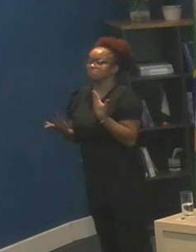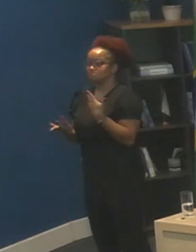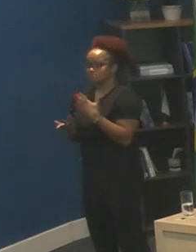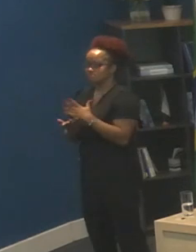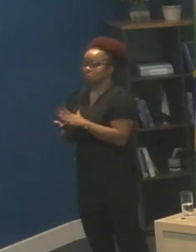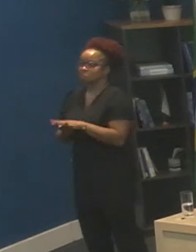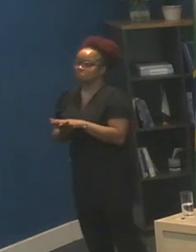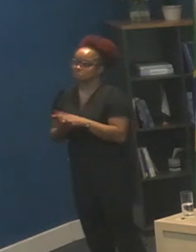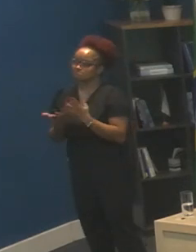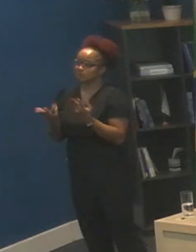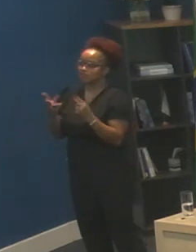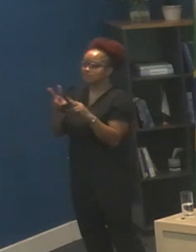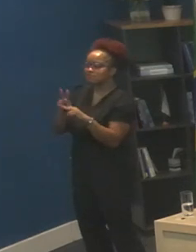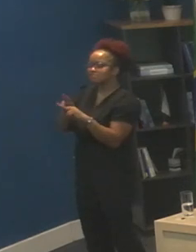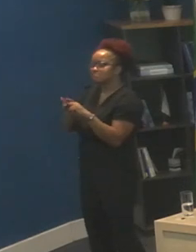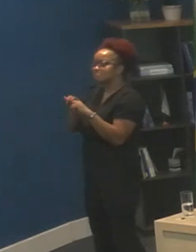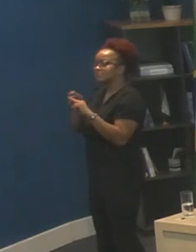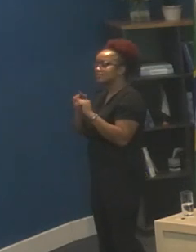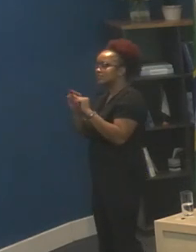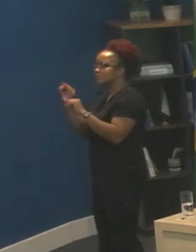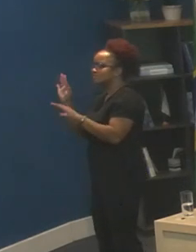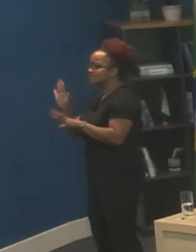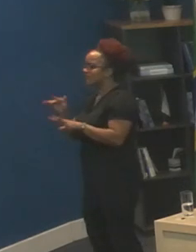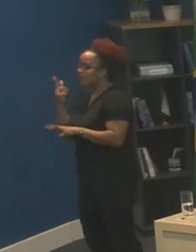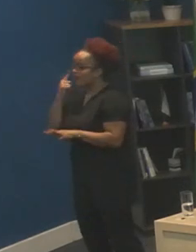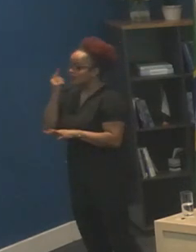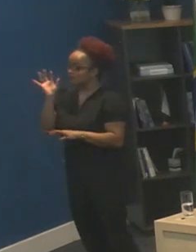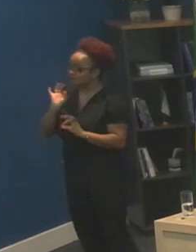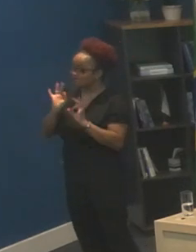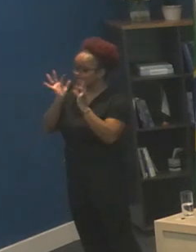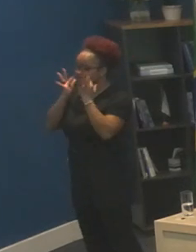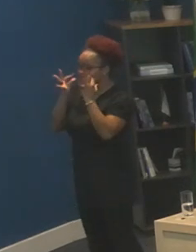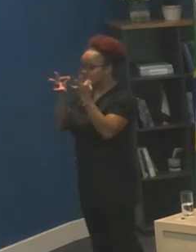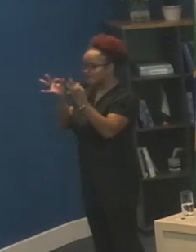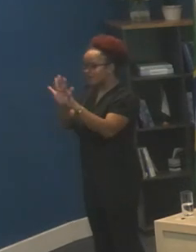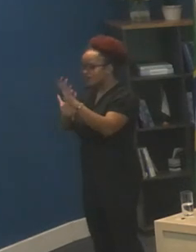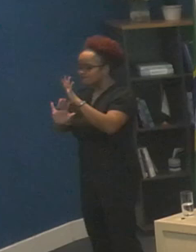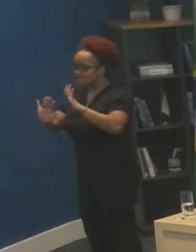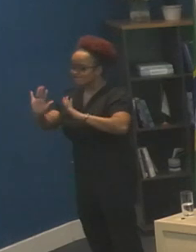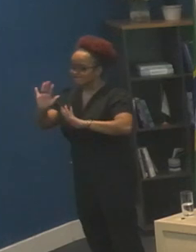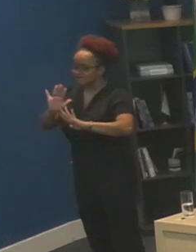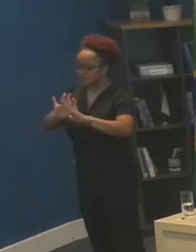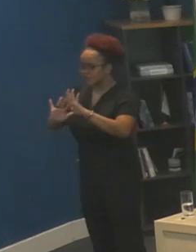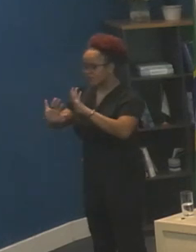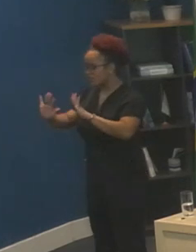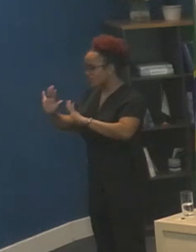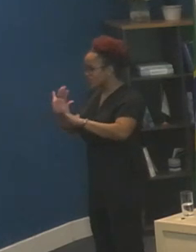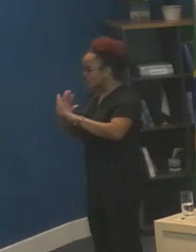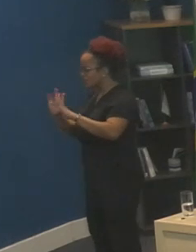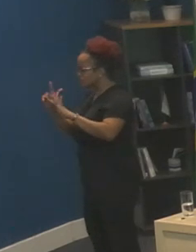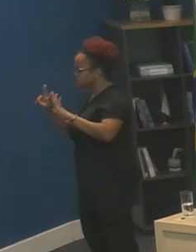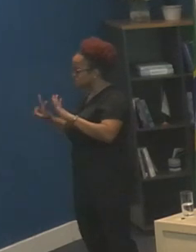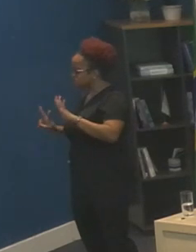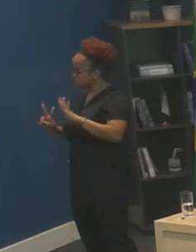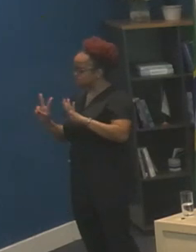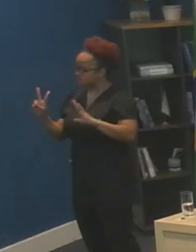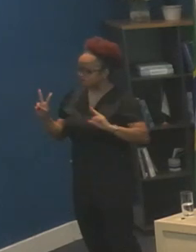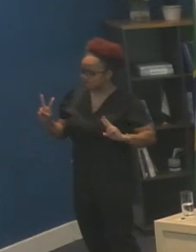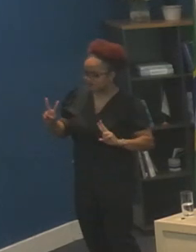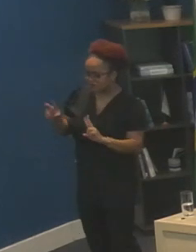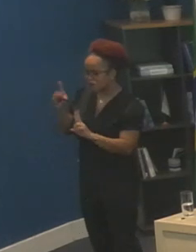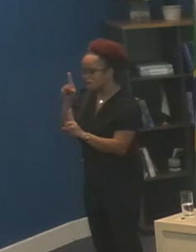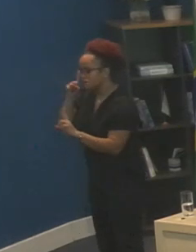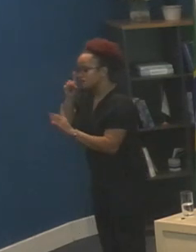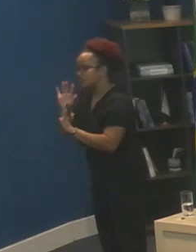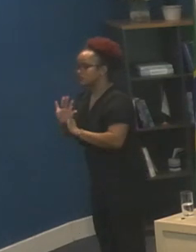Por isso, cuidado, meu bem, há perigo na esquina.